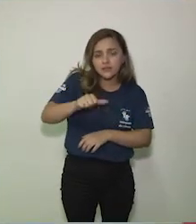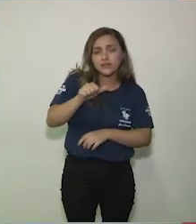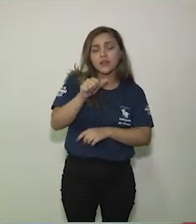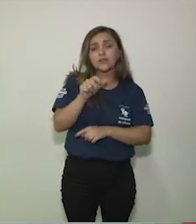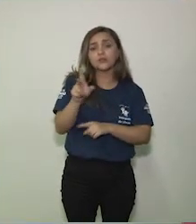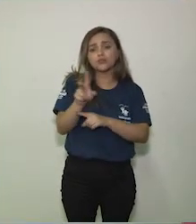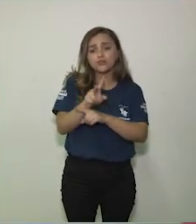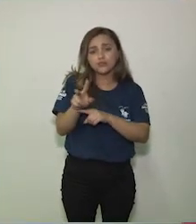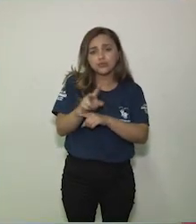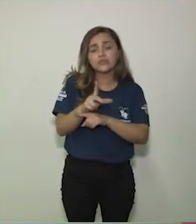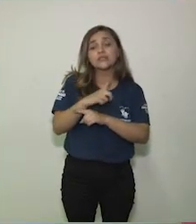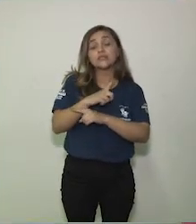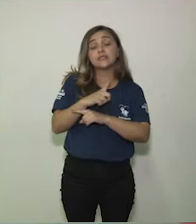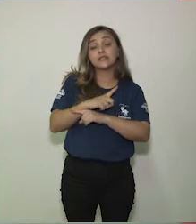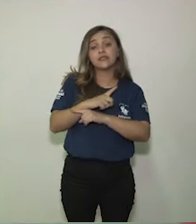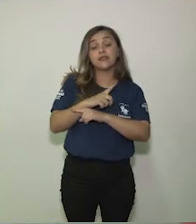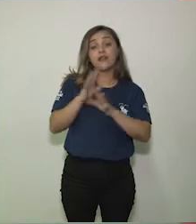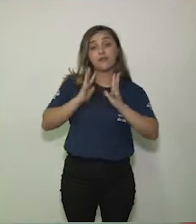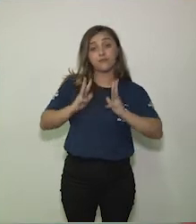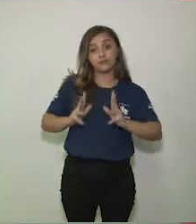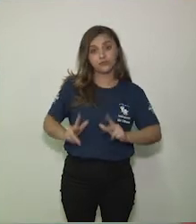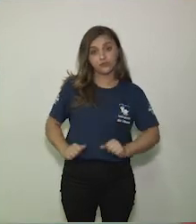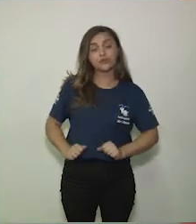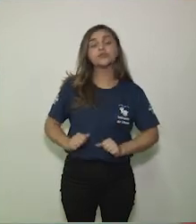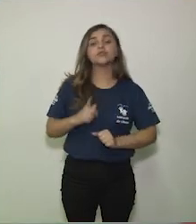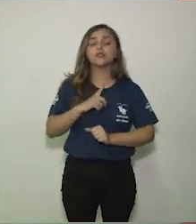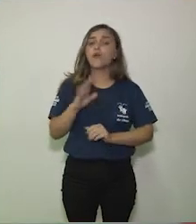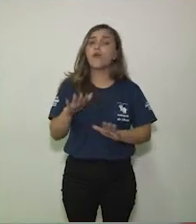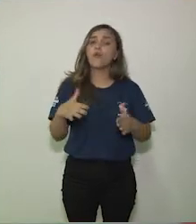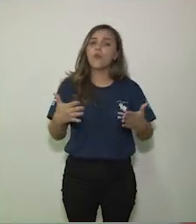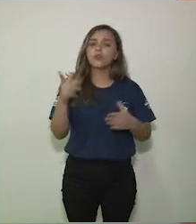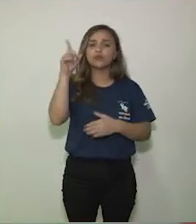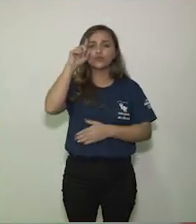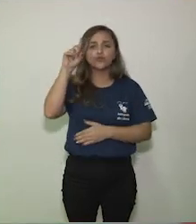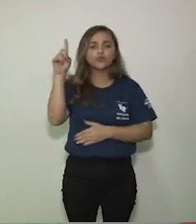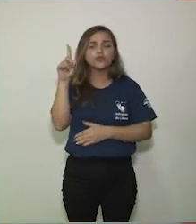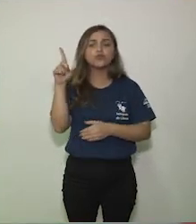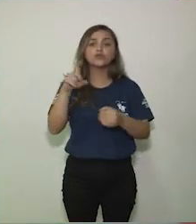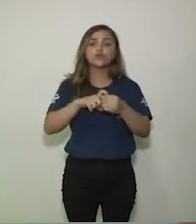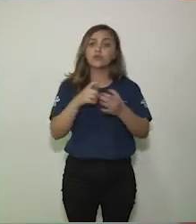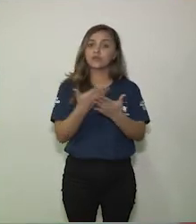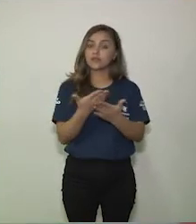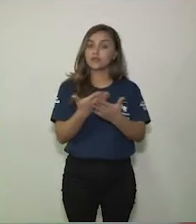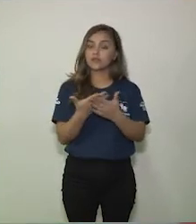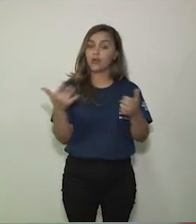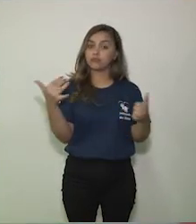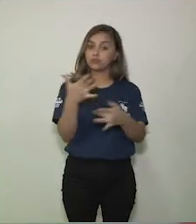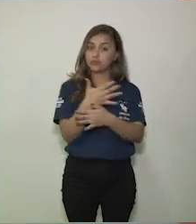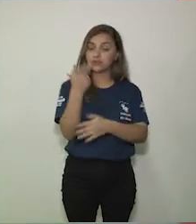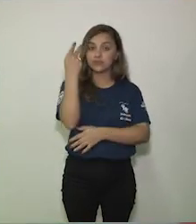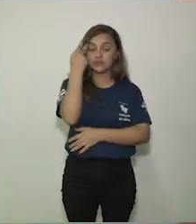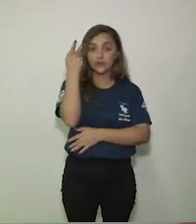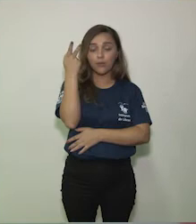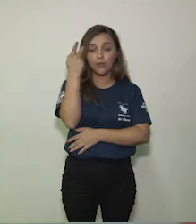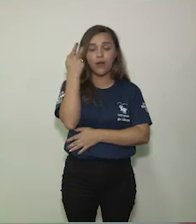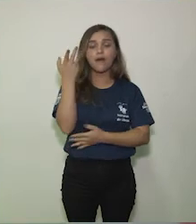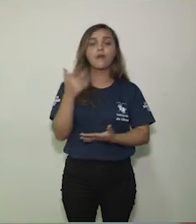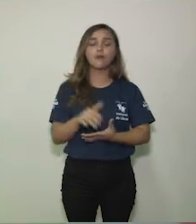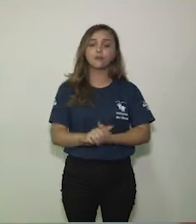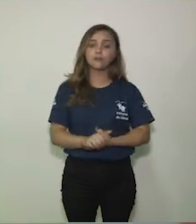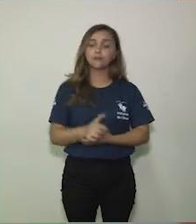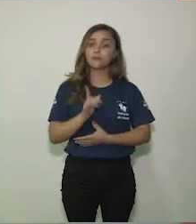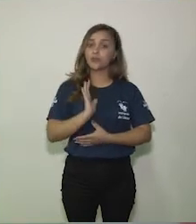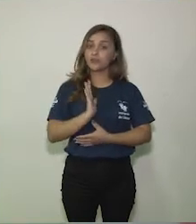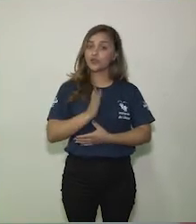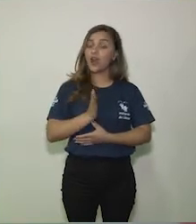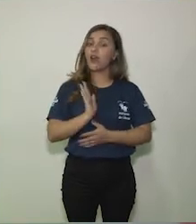Prefeitura ainda não estabeleceu data de retorno às aulas aqui na cidade de São Paulo, mas, de qualquer forma,